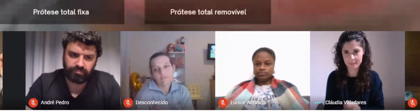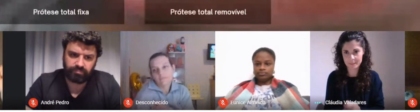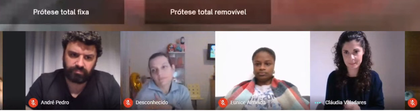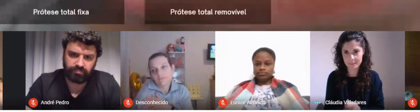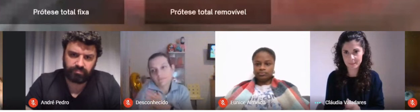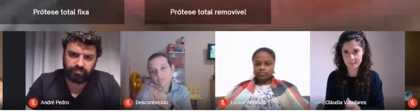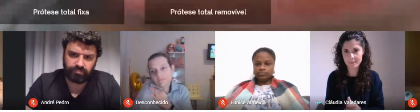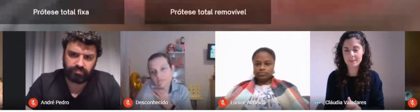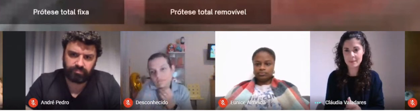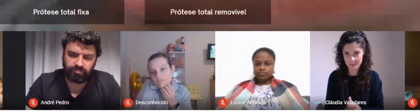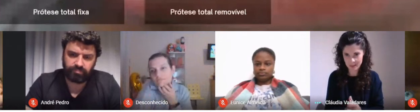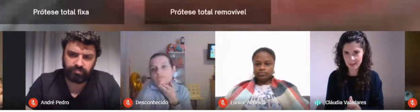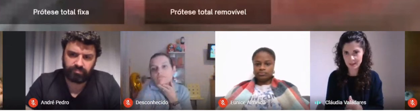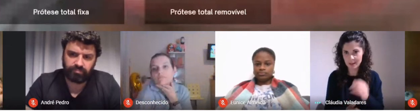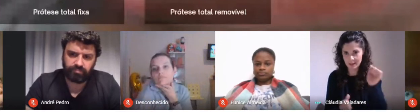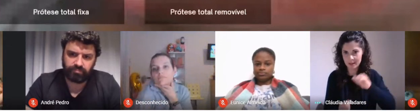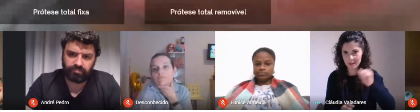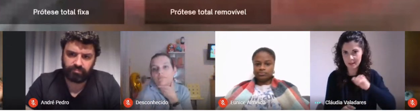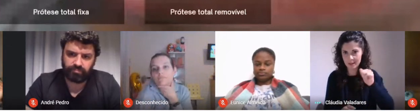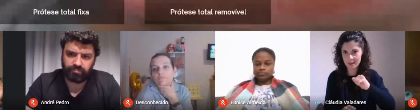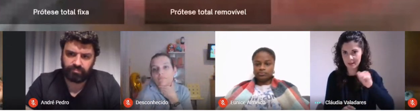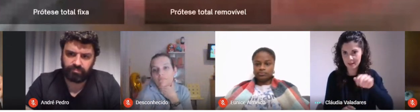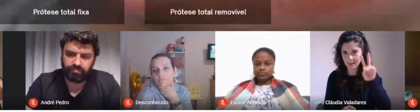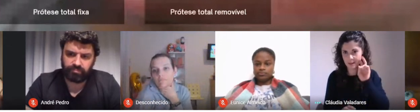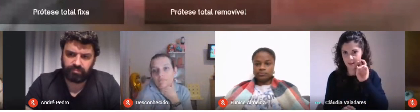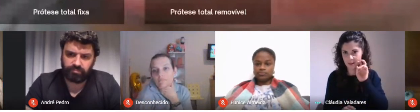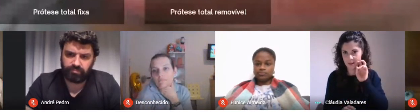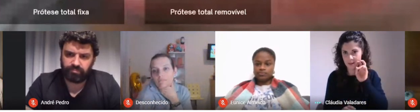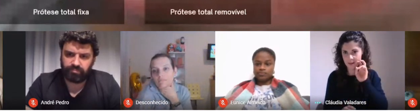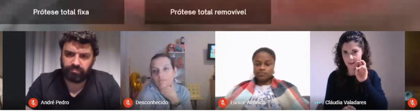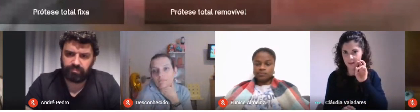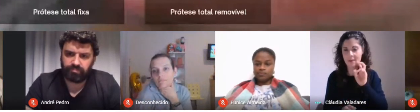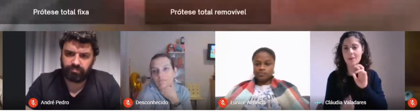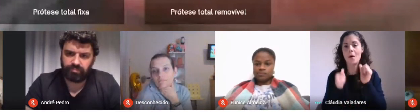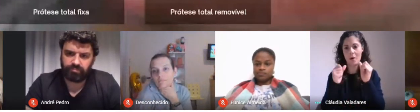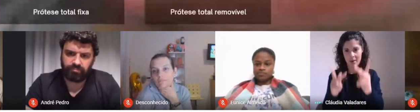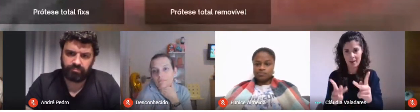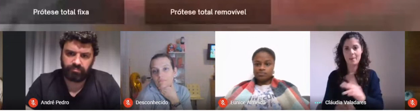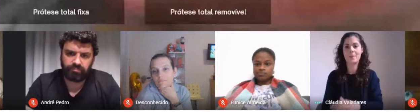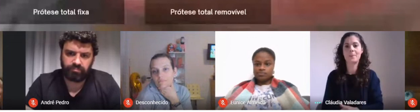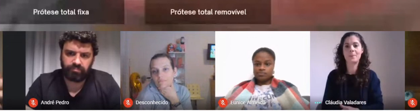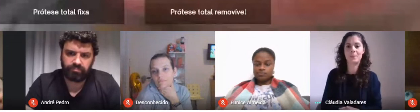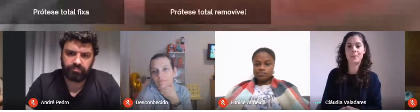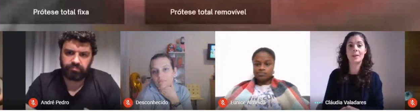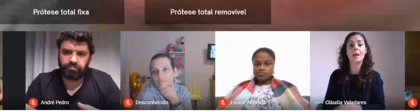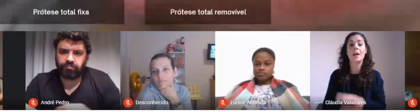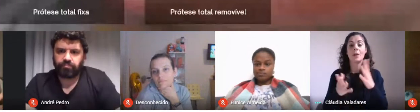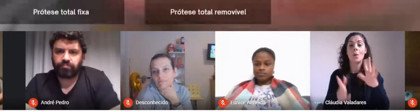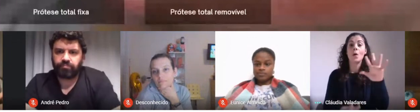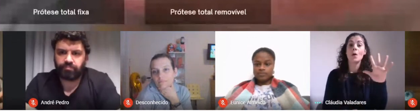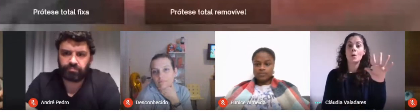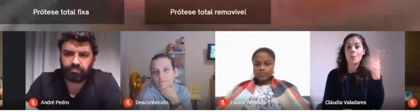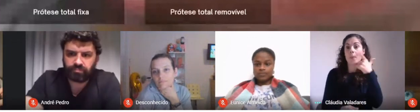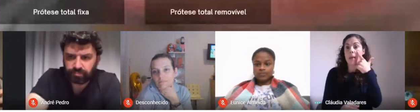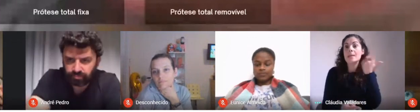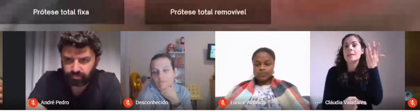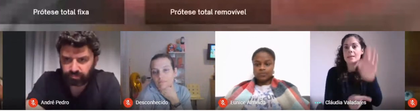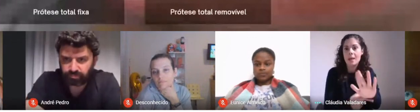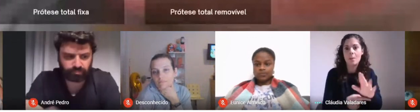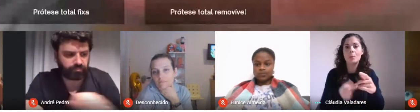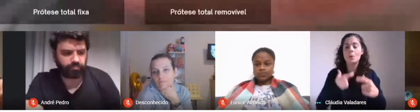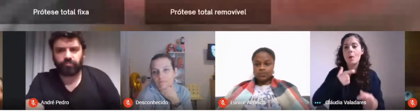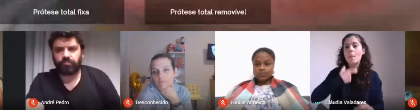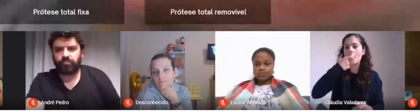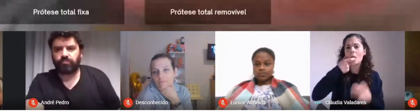Consegues-me ouvir? Sim. Ok. Quando, por exemplo, nas próteses fixas,